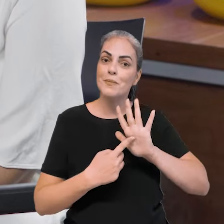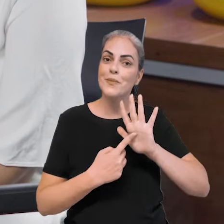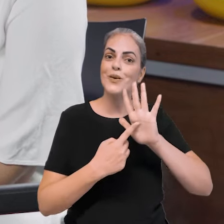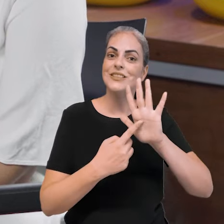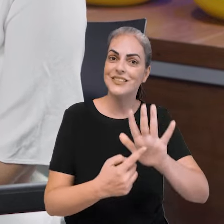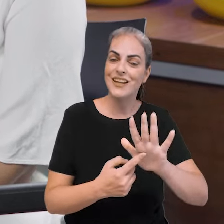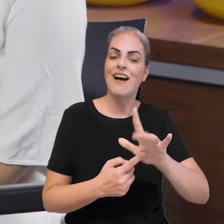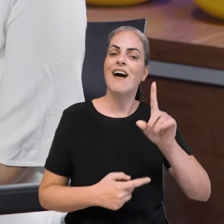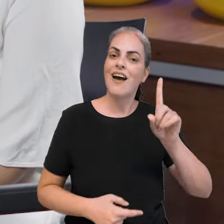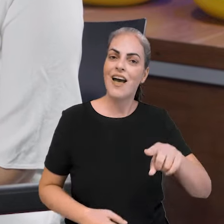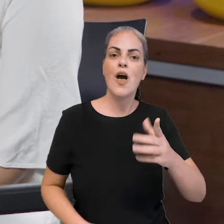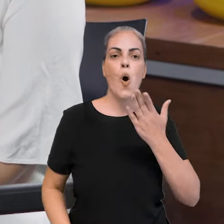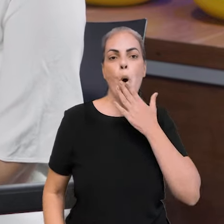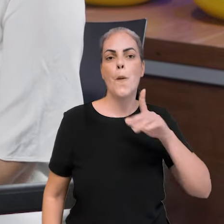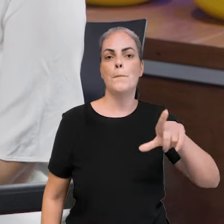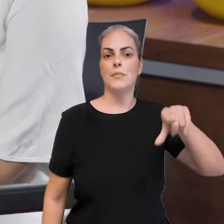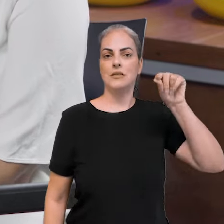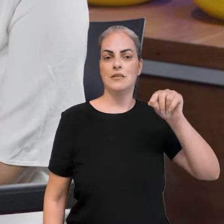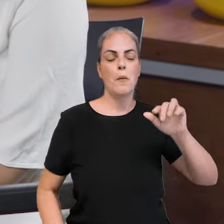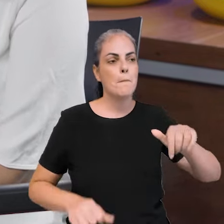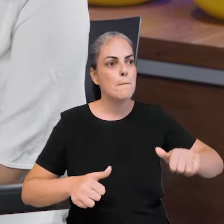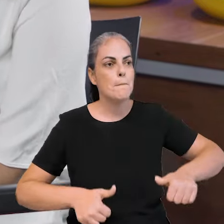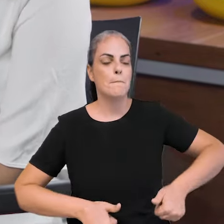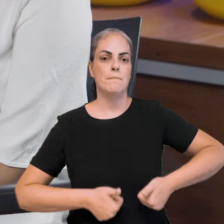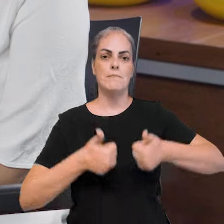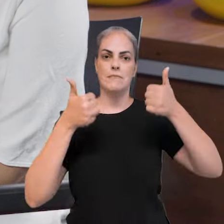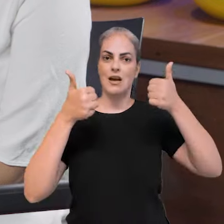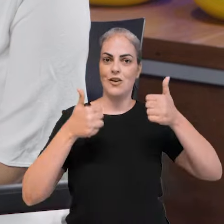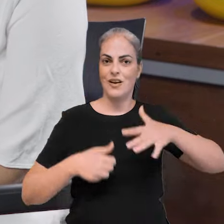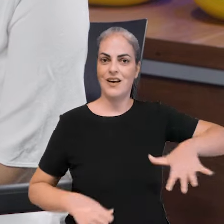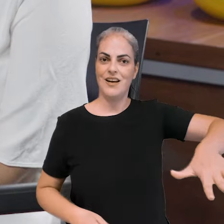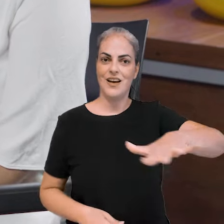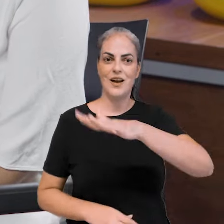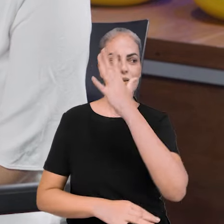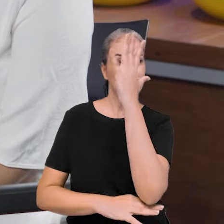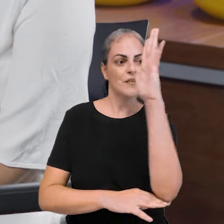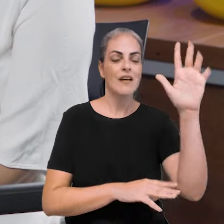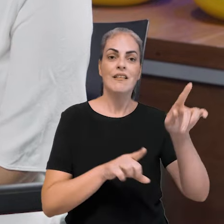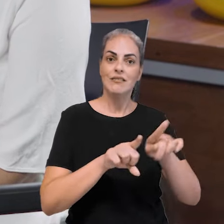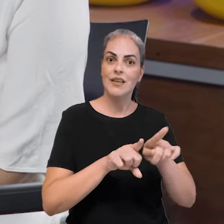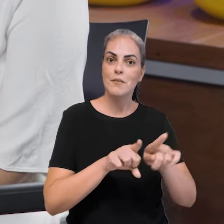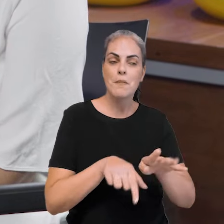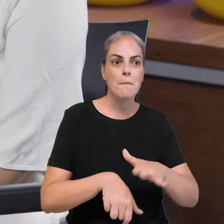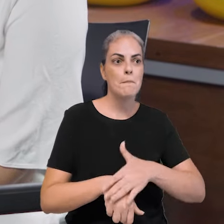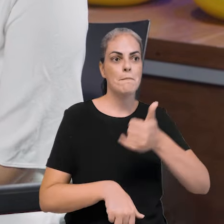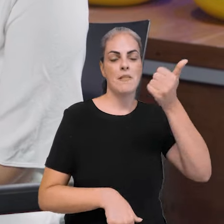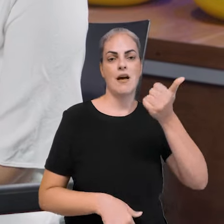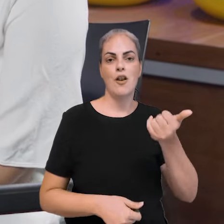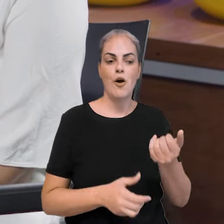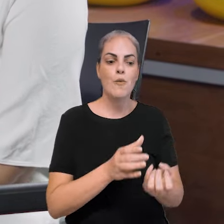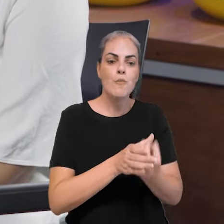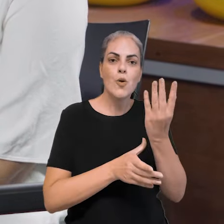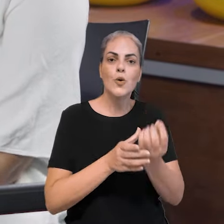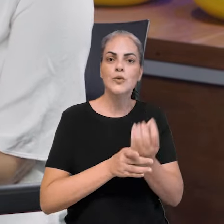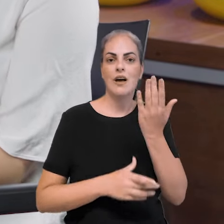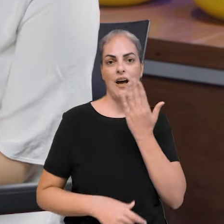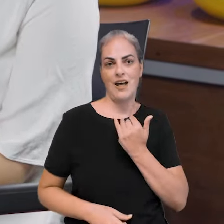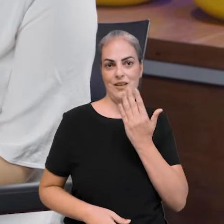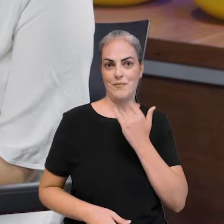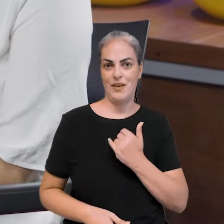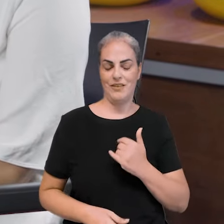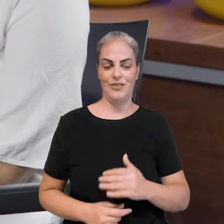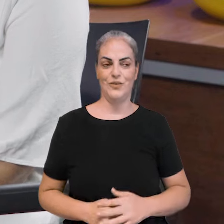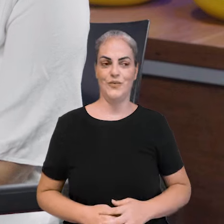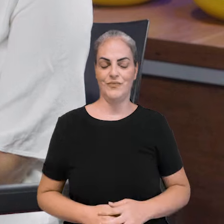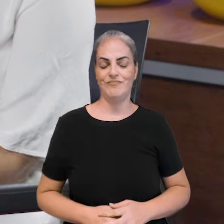mostrar como uma alternativa de recuperação ambiental e produção de alimentos. As coisas não são